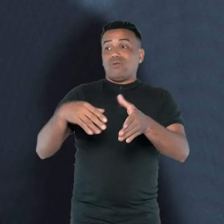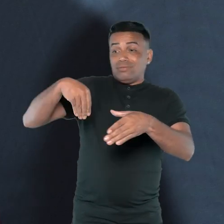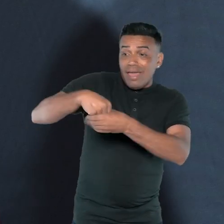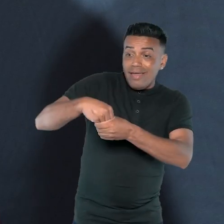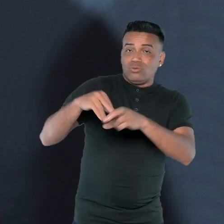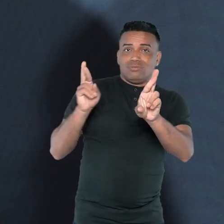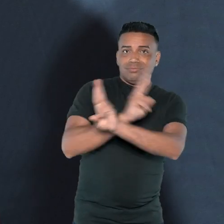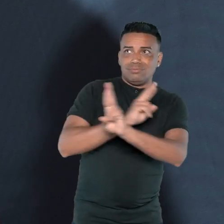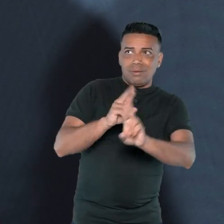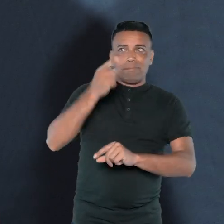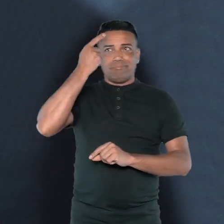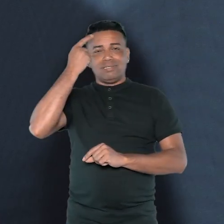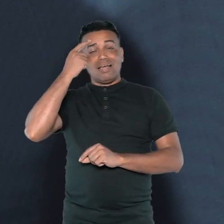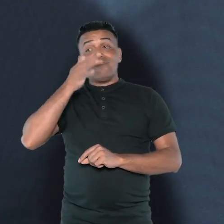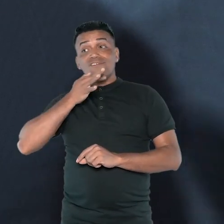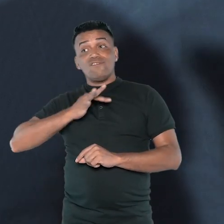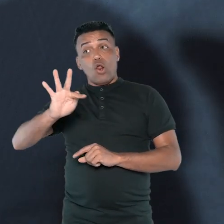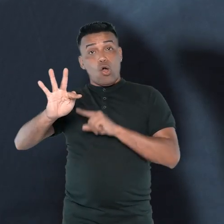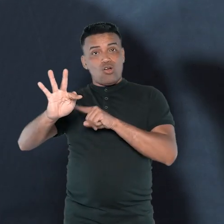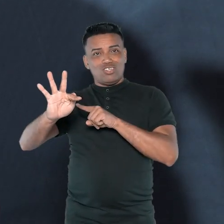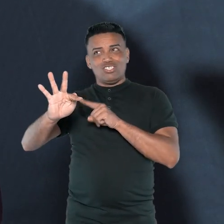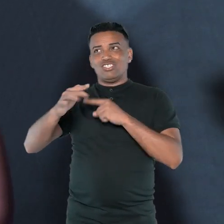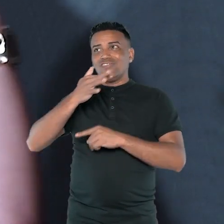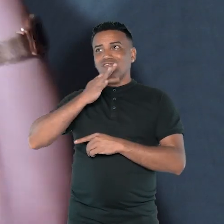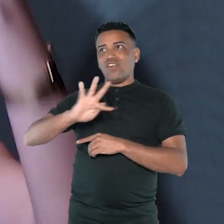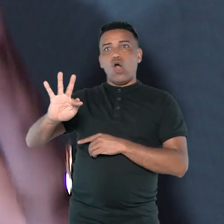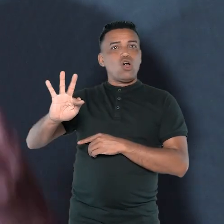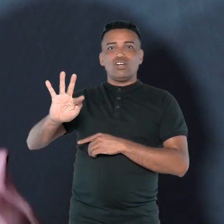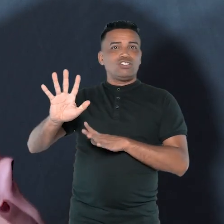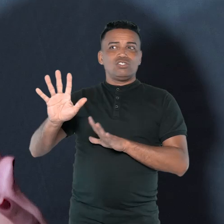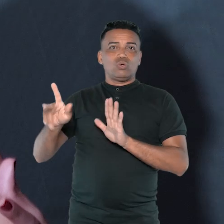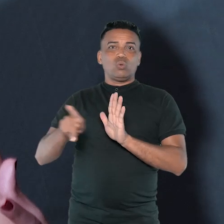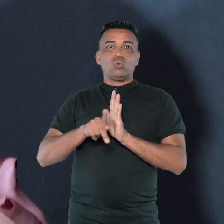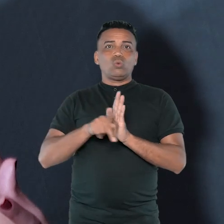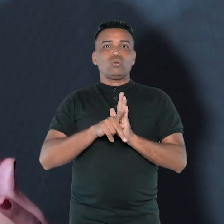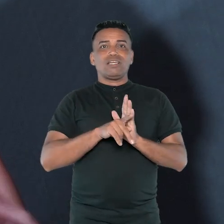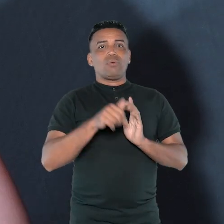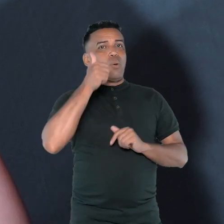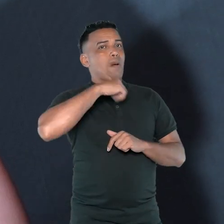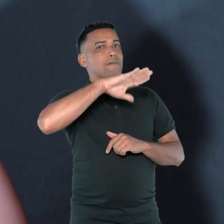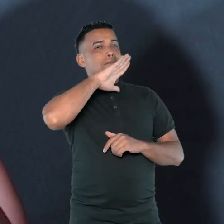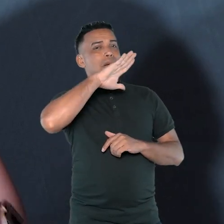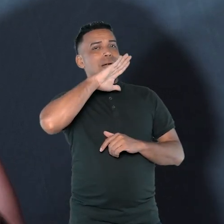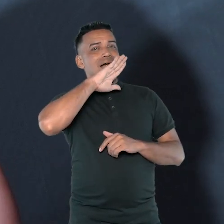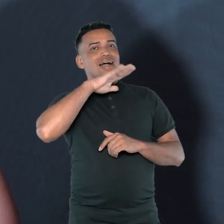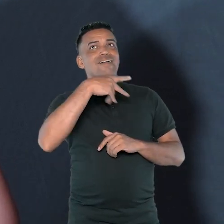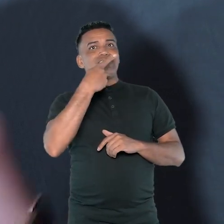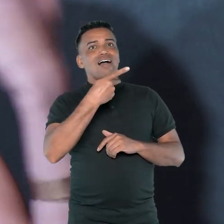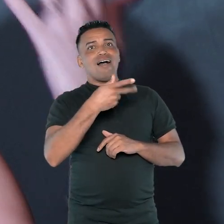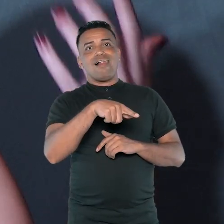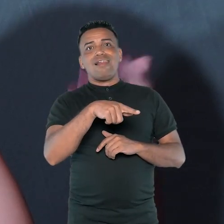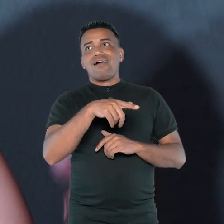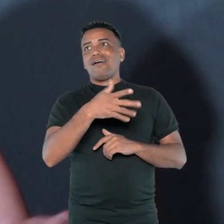relação, que é de pensar assim, o Freud ele não higieniza a figura da mãe, né? Ele desvela o que tem